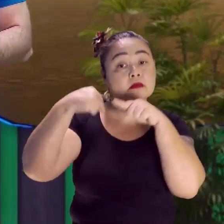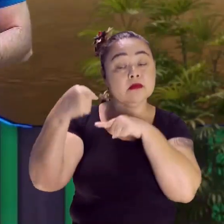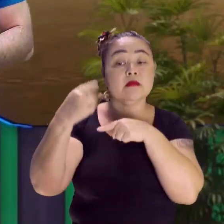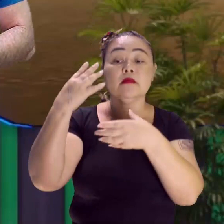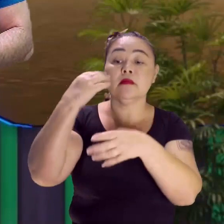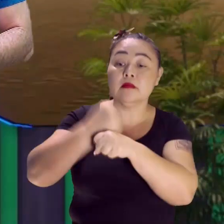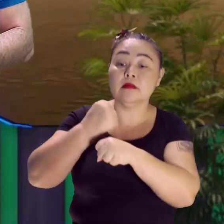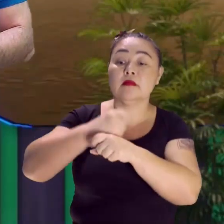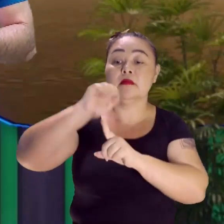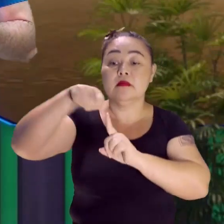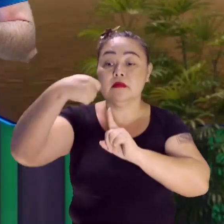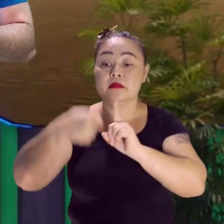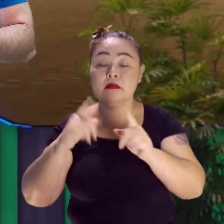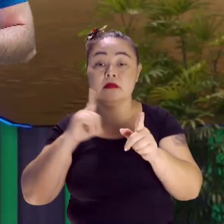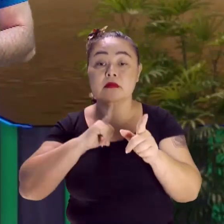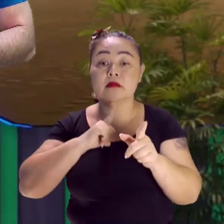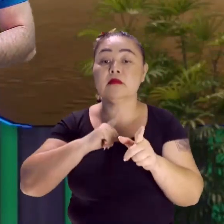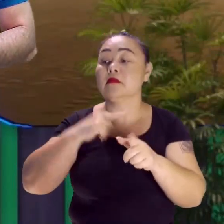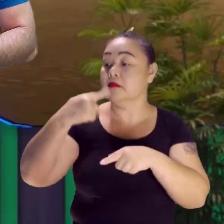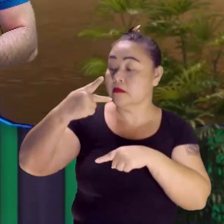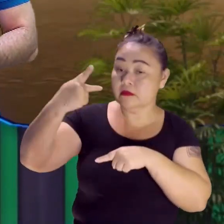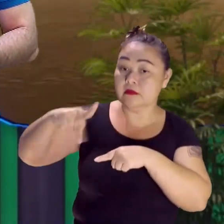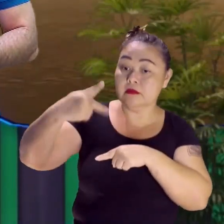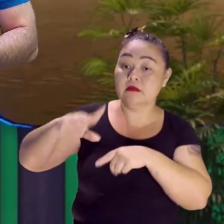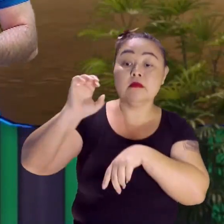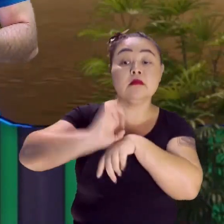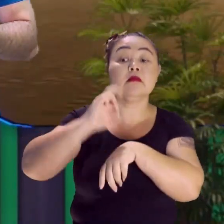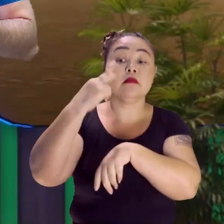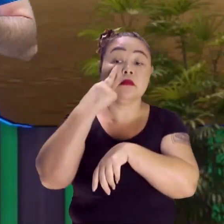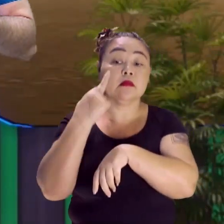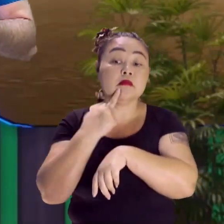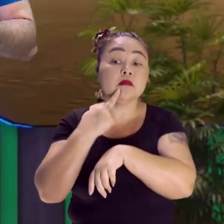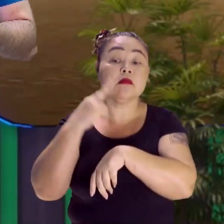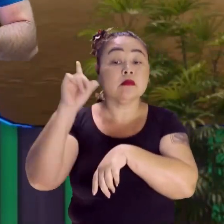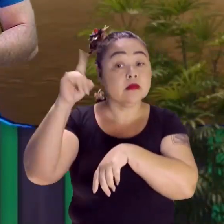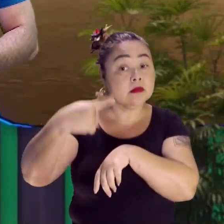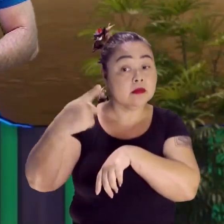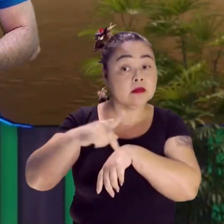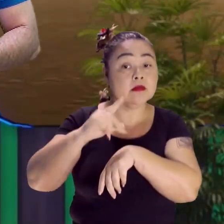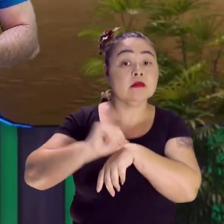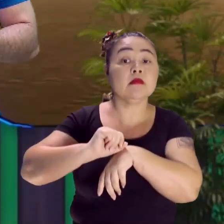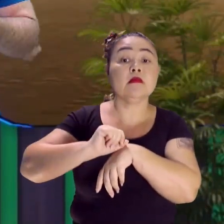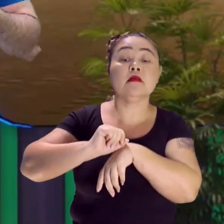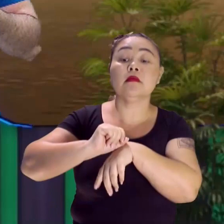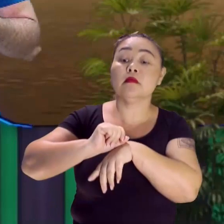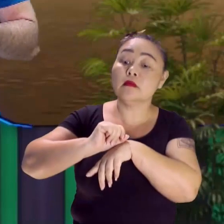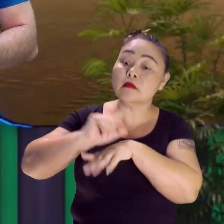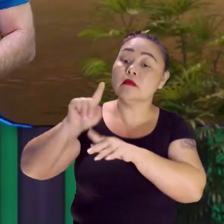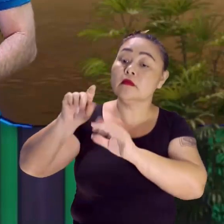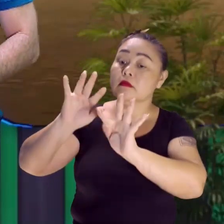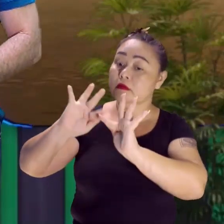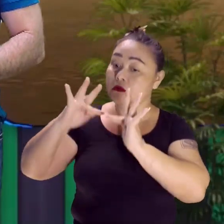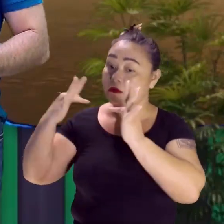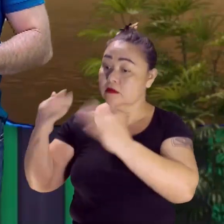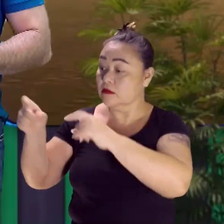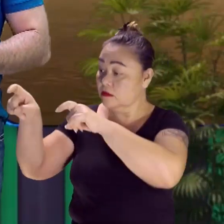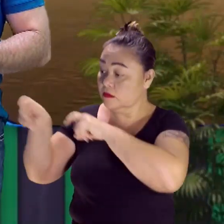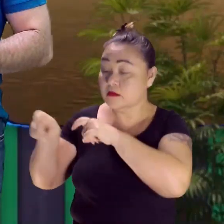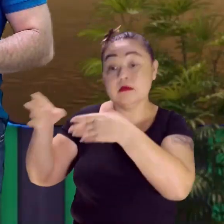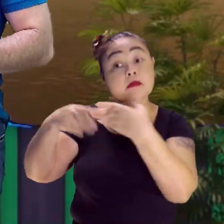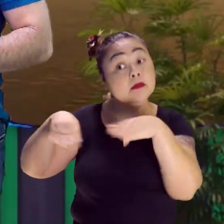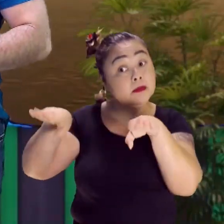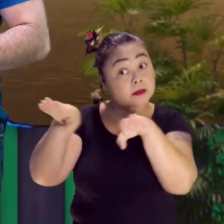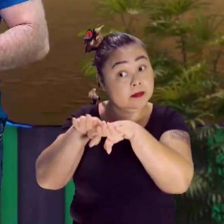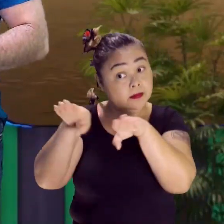da Mandioca da banana a produção aqui no nosso estado era essa produção provém da Agricultura Familiar também